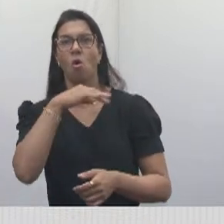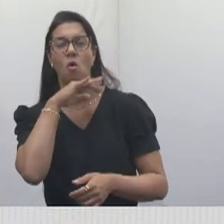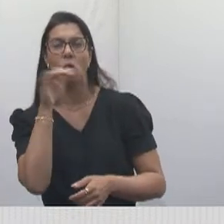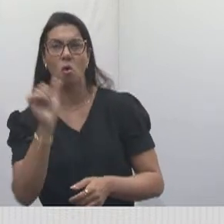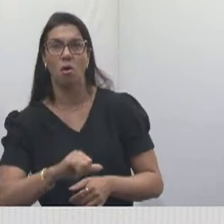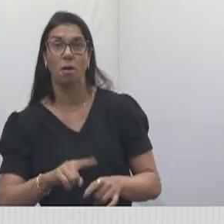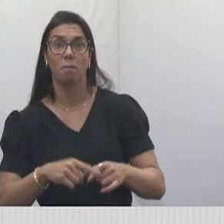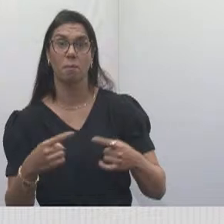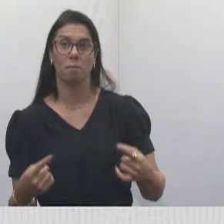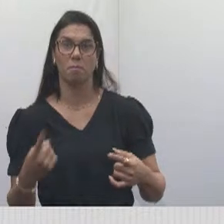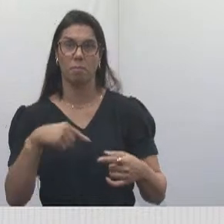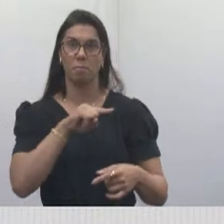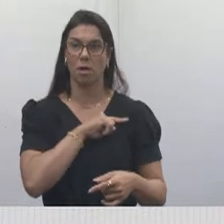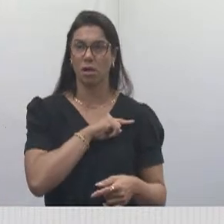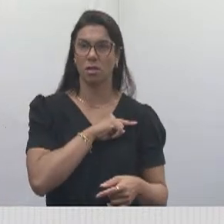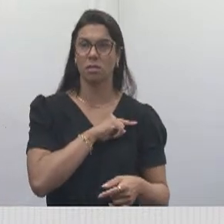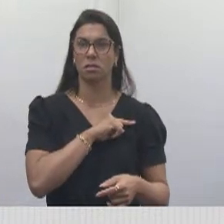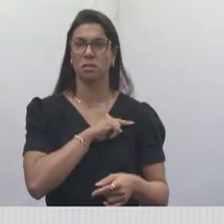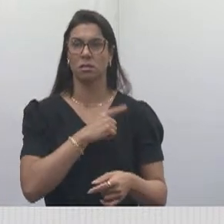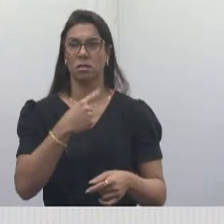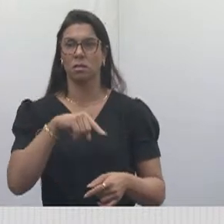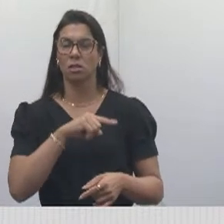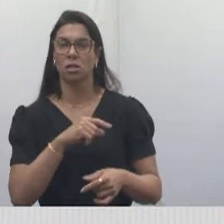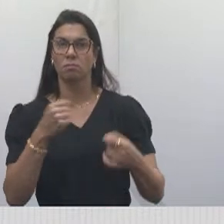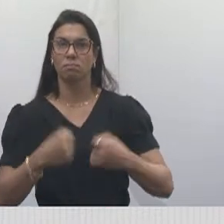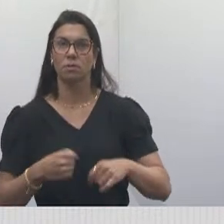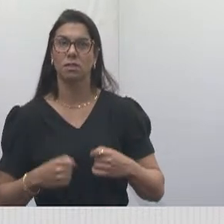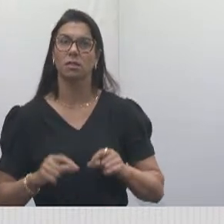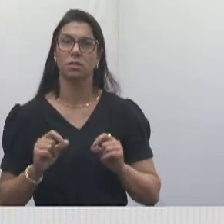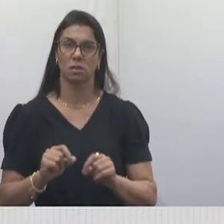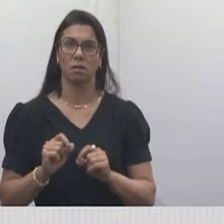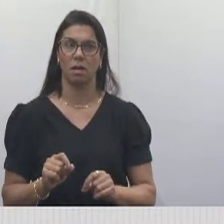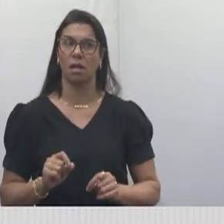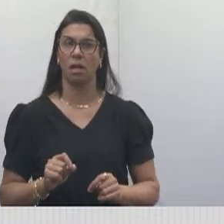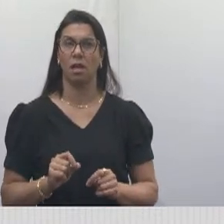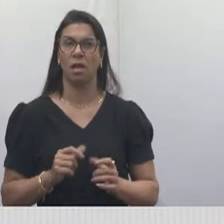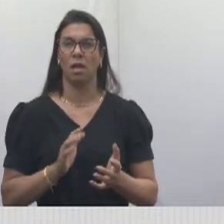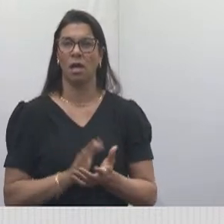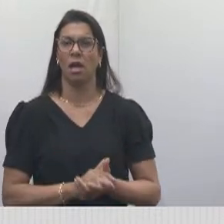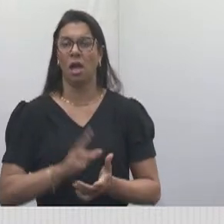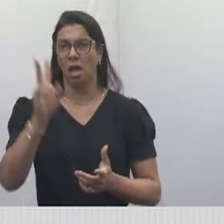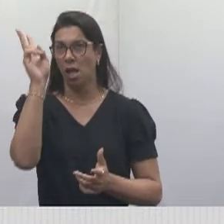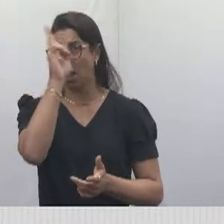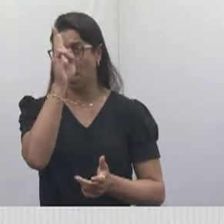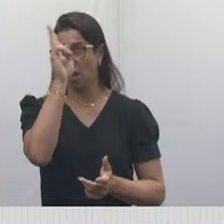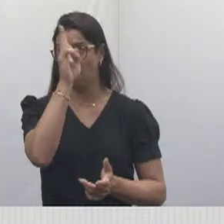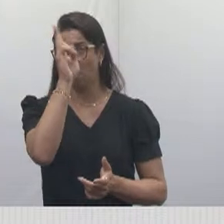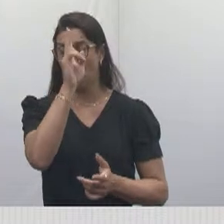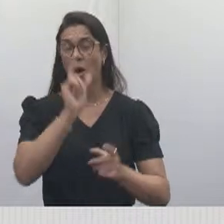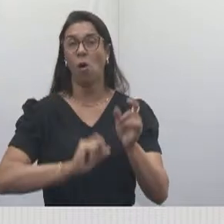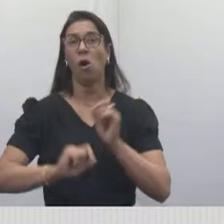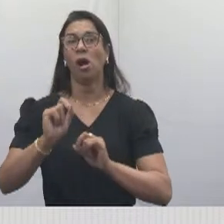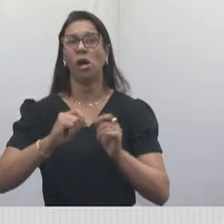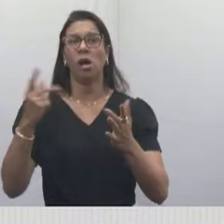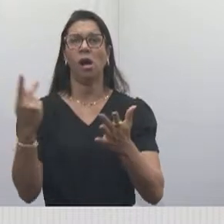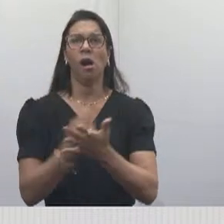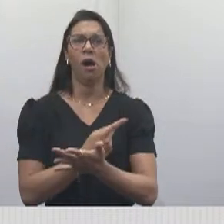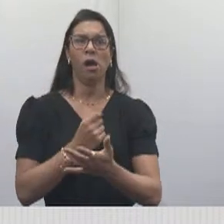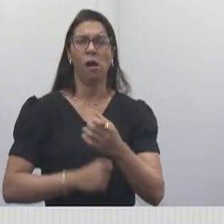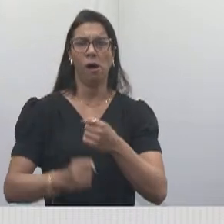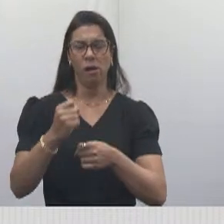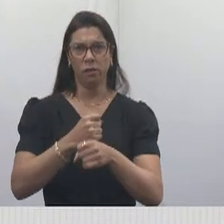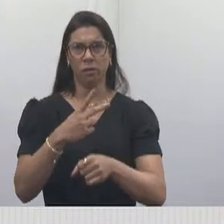de, eu diria, honestidade intelectual. Não considerar o que foi o ensino infantil em